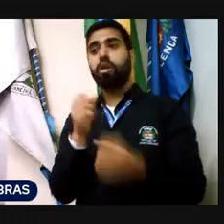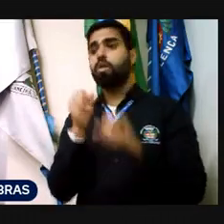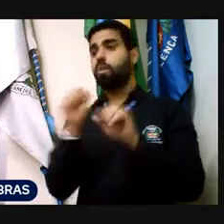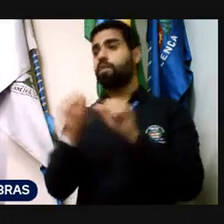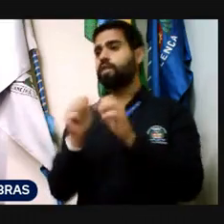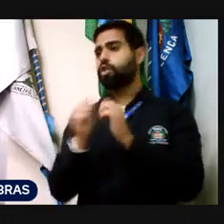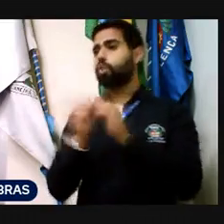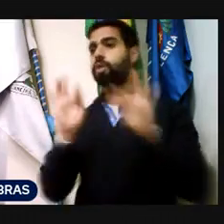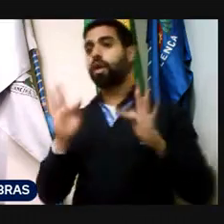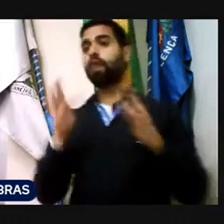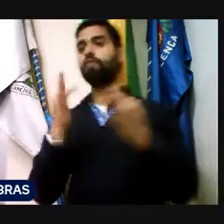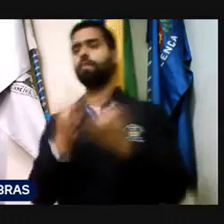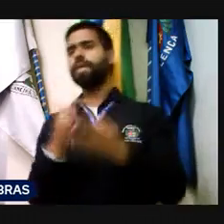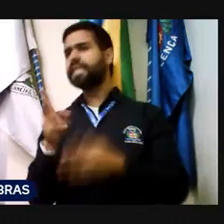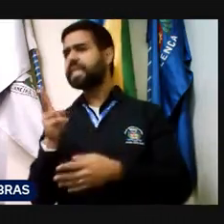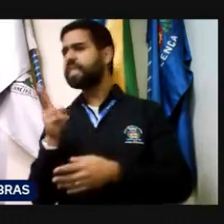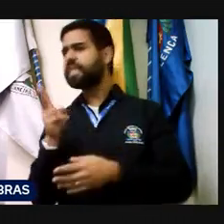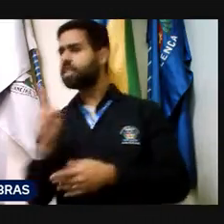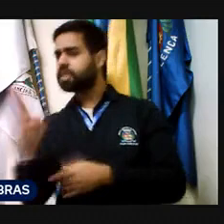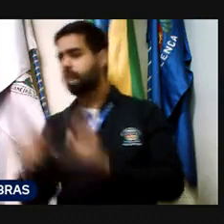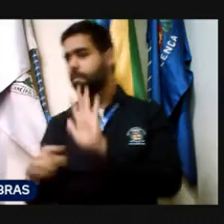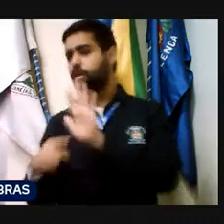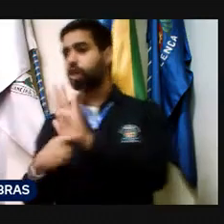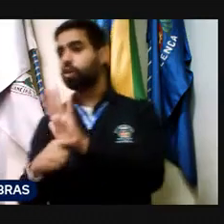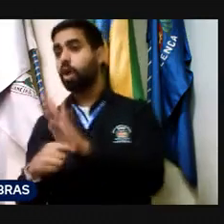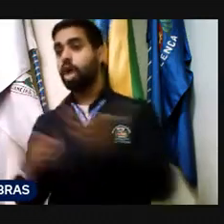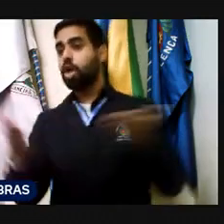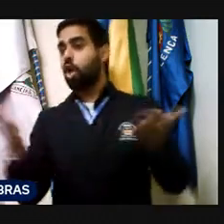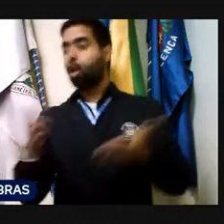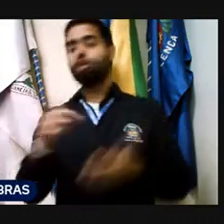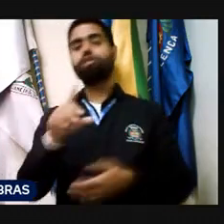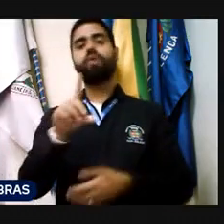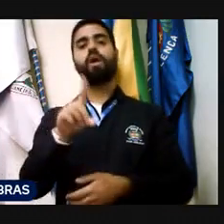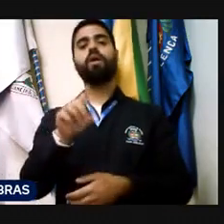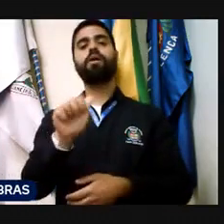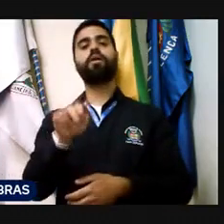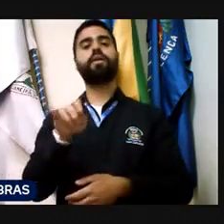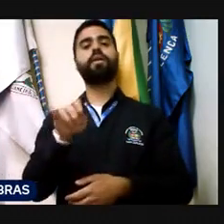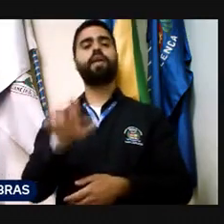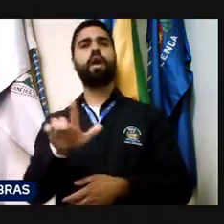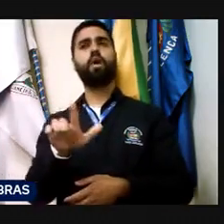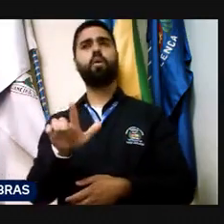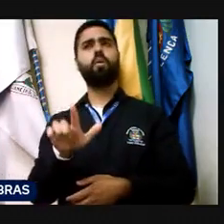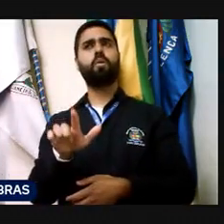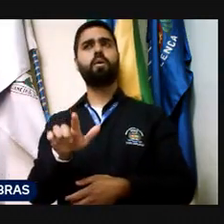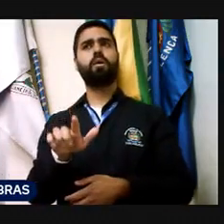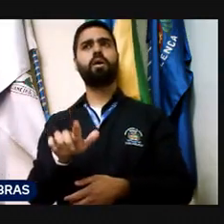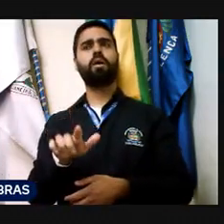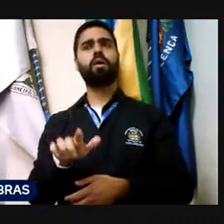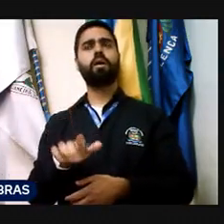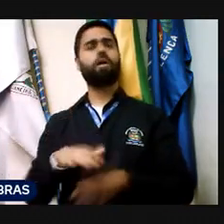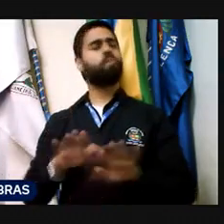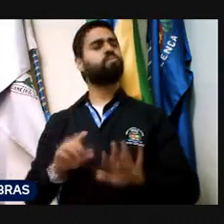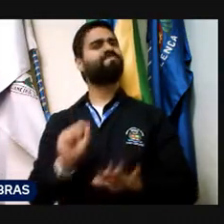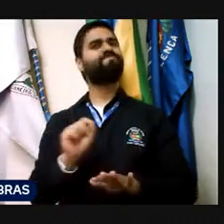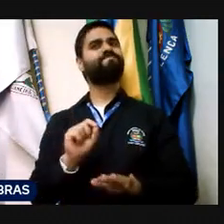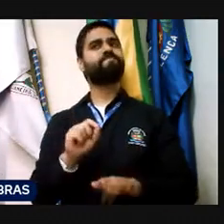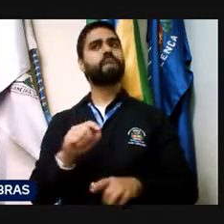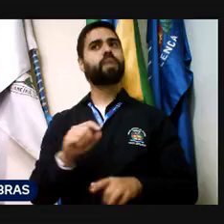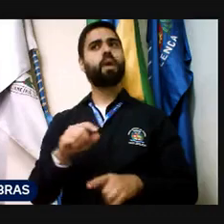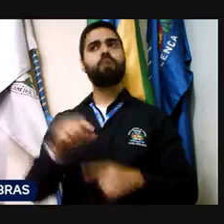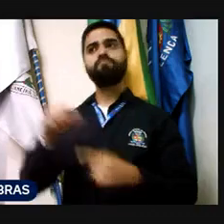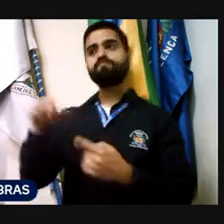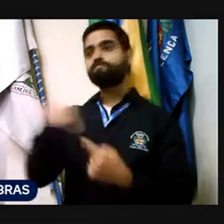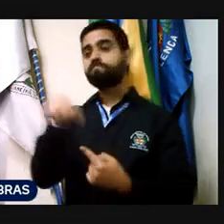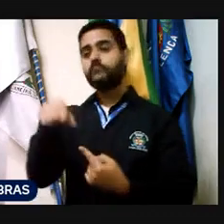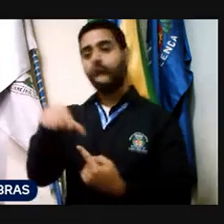junto com a sua família, que sempre o apoiou, e hoje o Daniel vira aí, talvez, um maior destaque